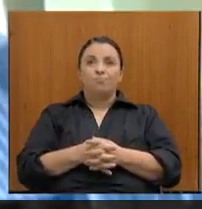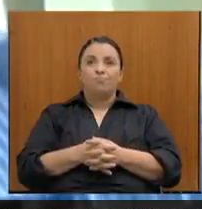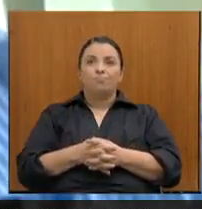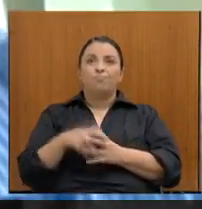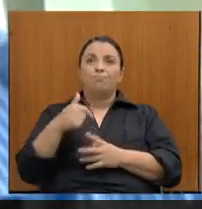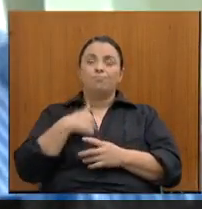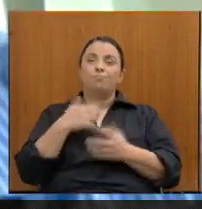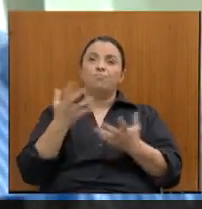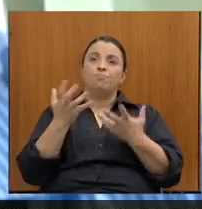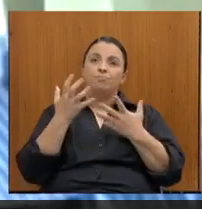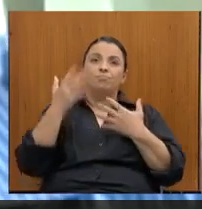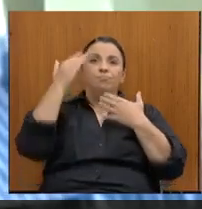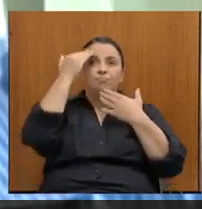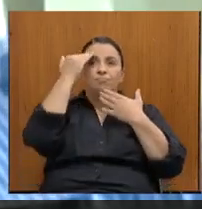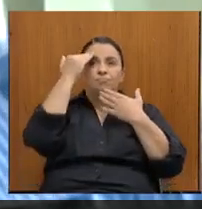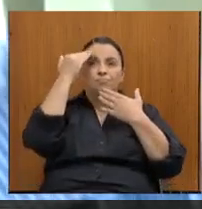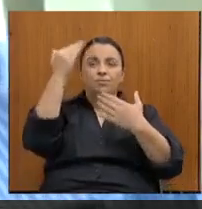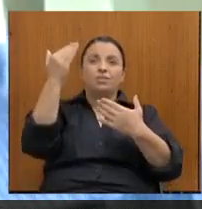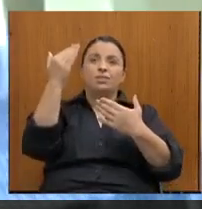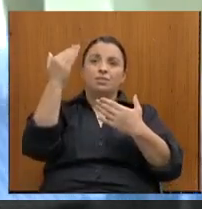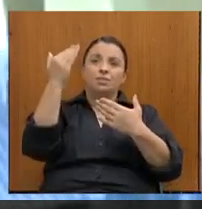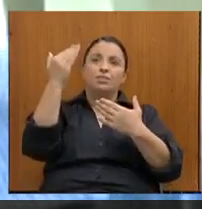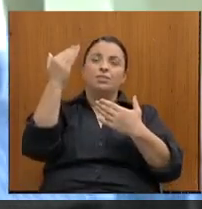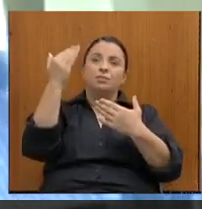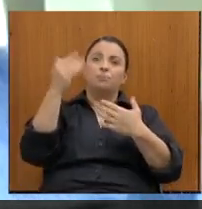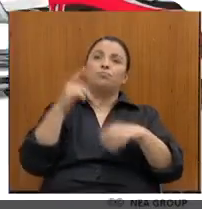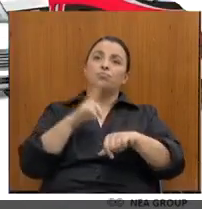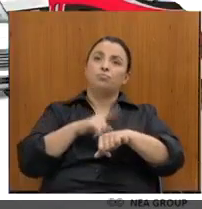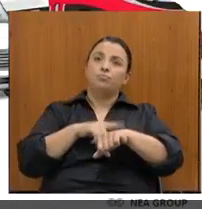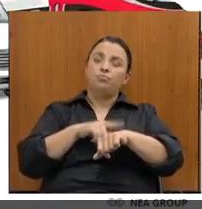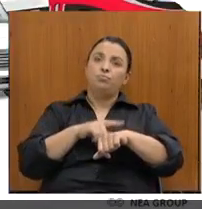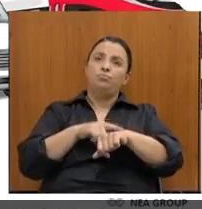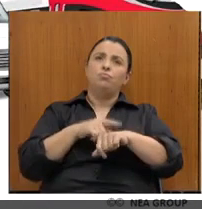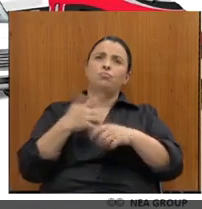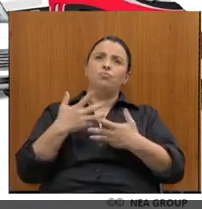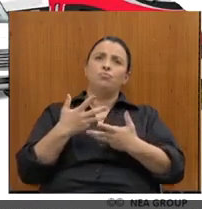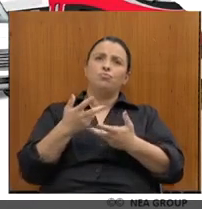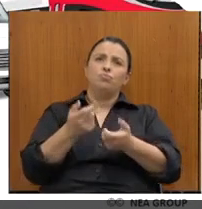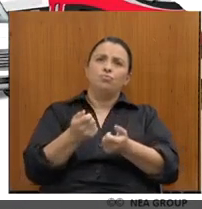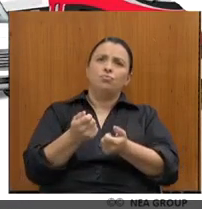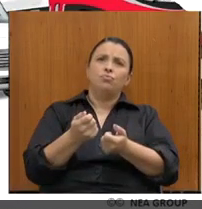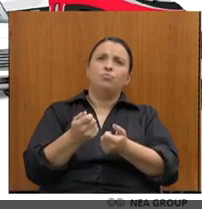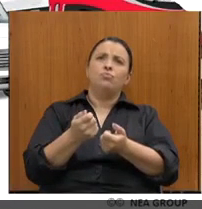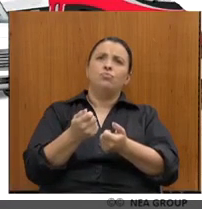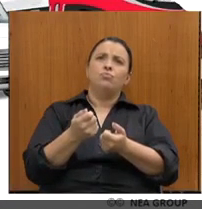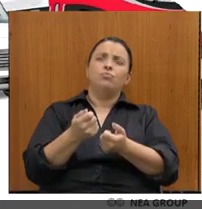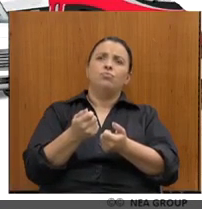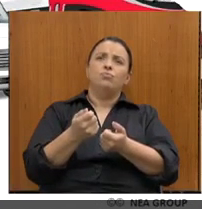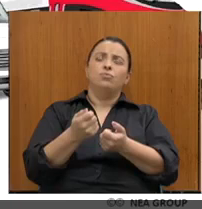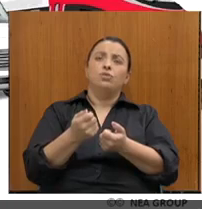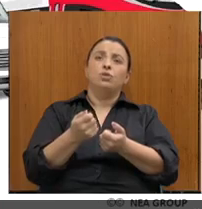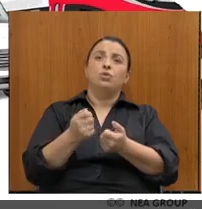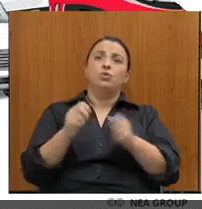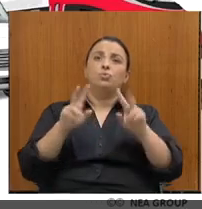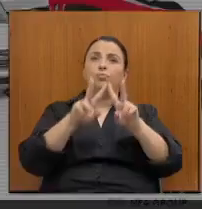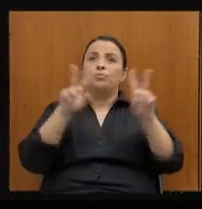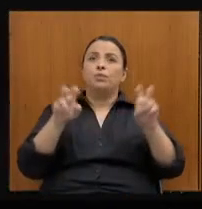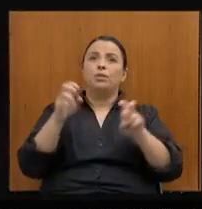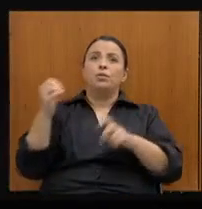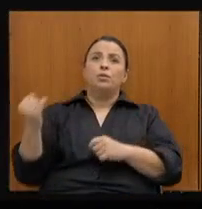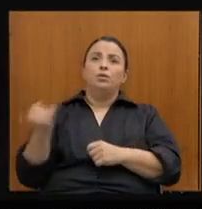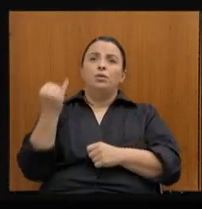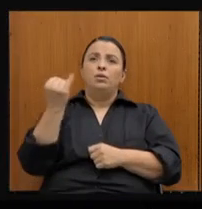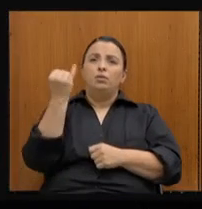de agradecer Inclusive a oportunidade é uma vez que o tema é muito